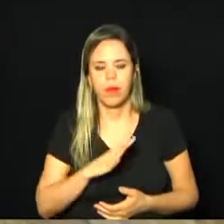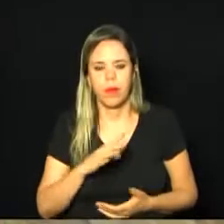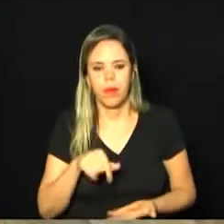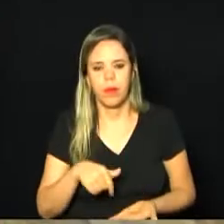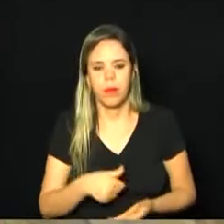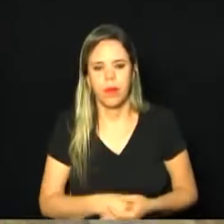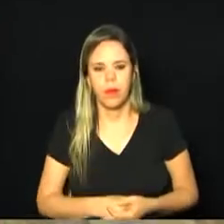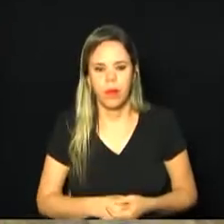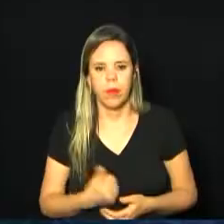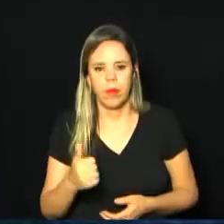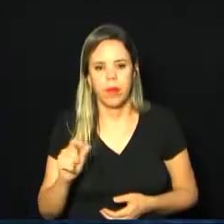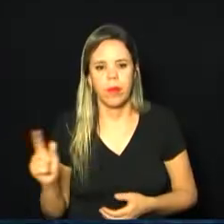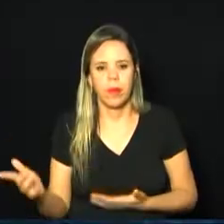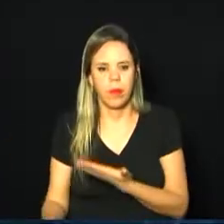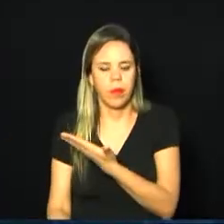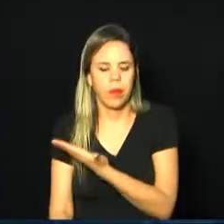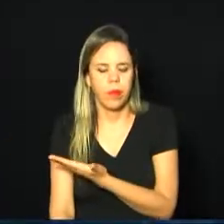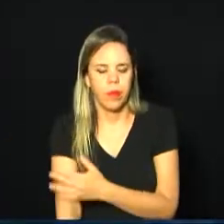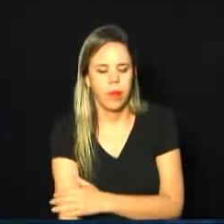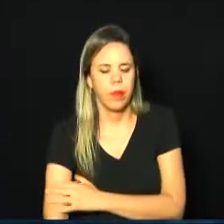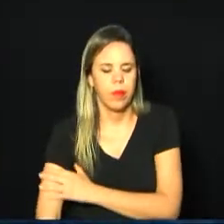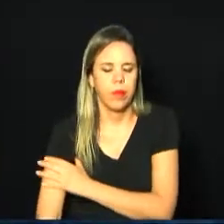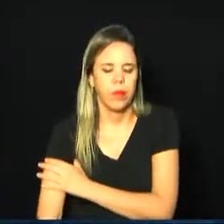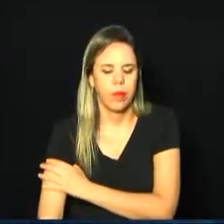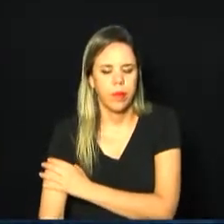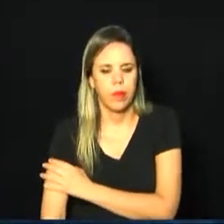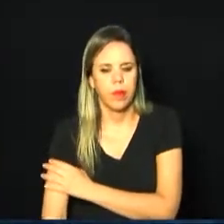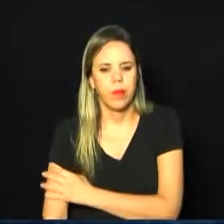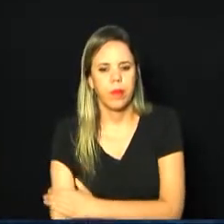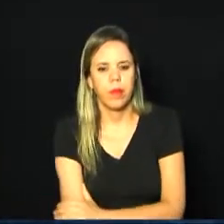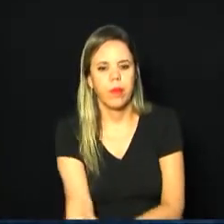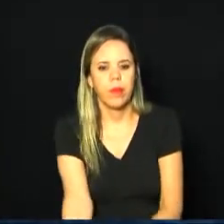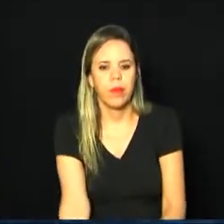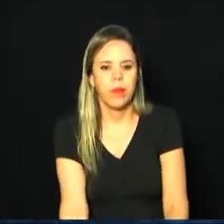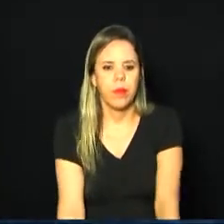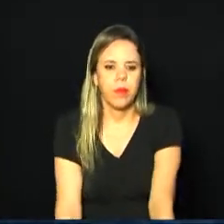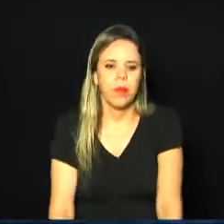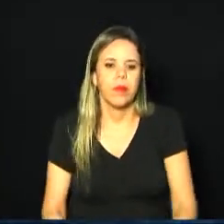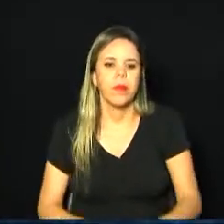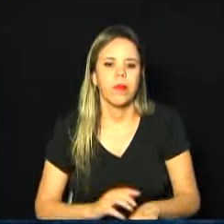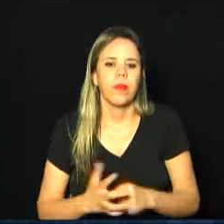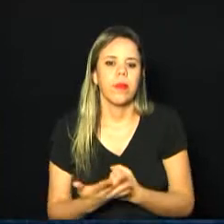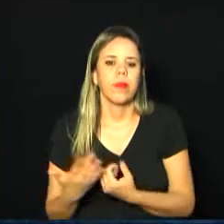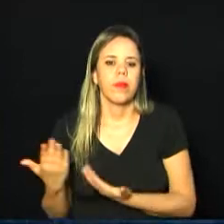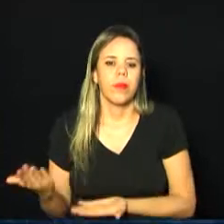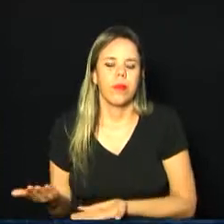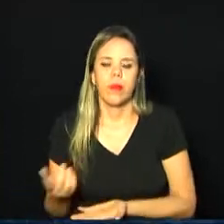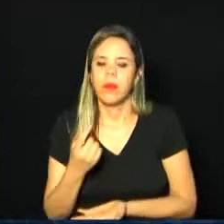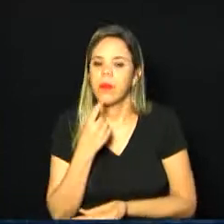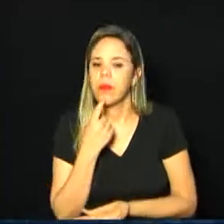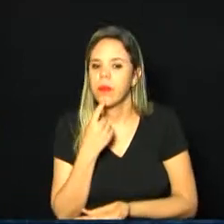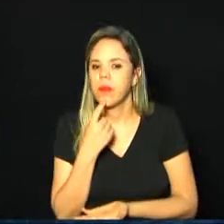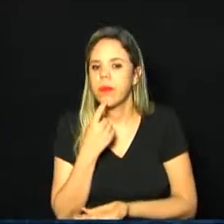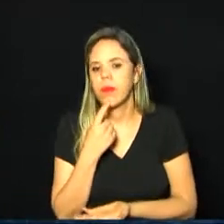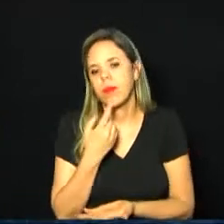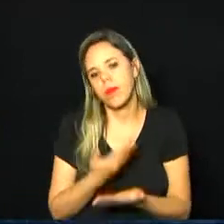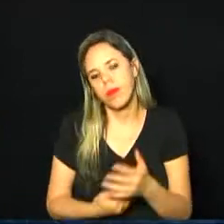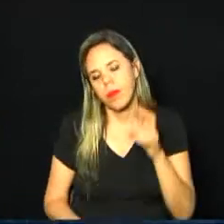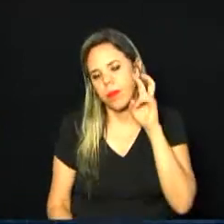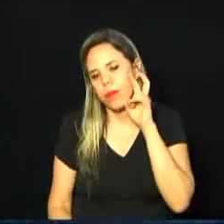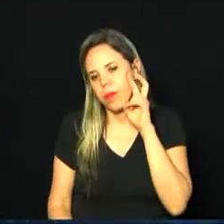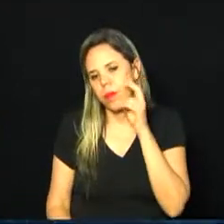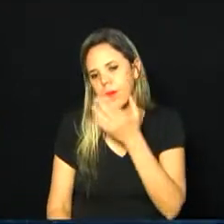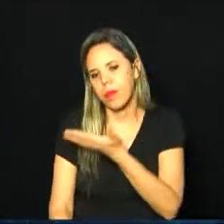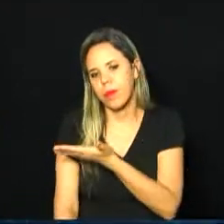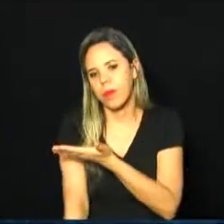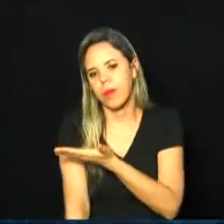nossa região 11298 mortes confirmadas devido a covid-19 e Campinas até esta quinta-feira